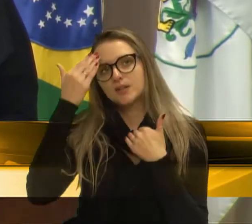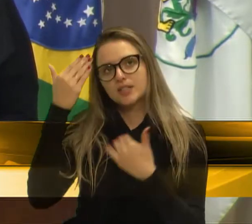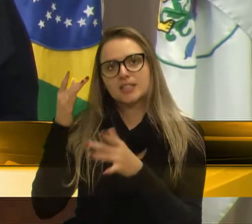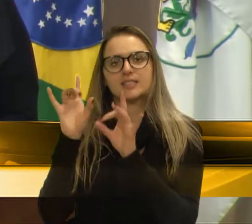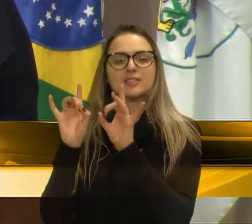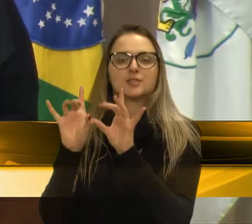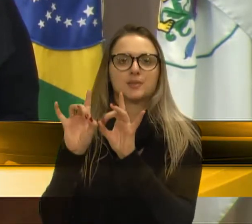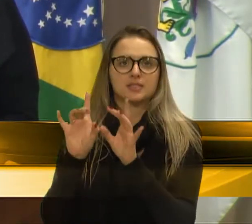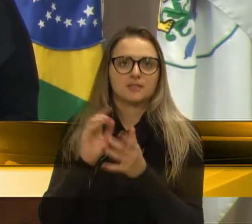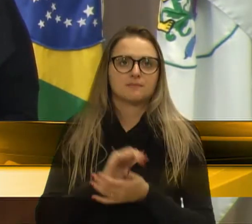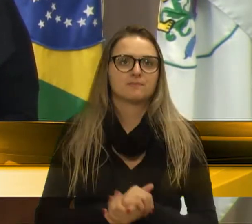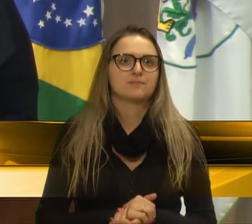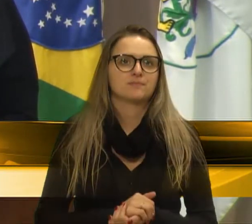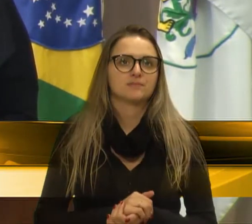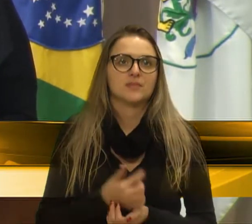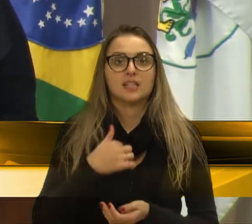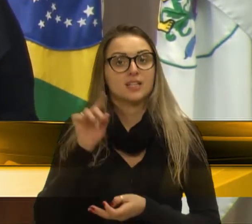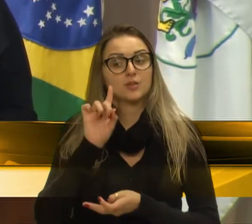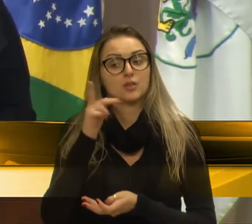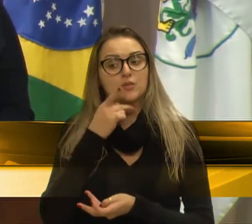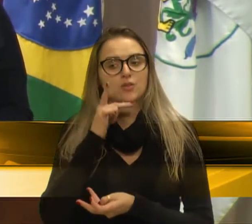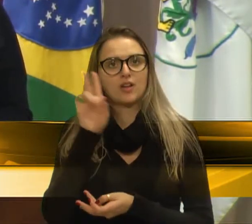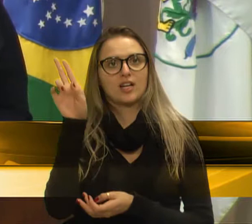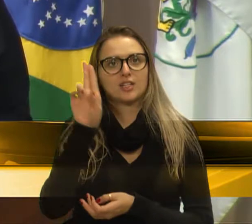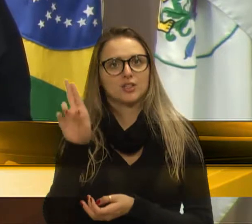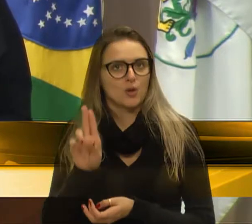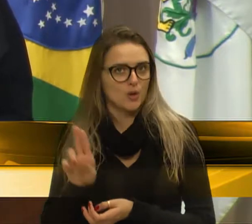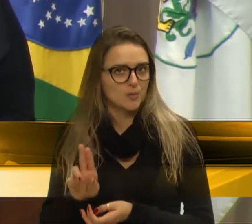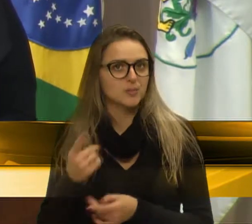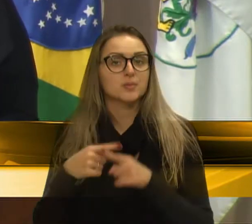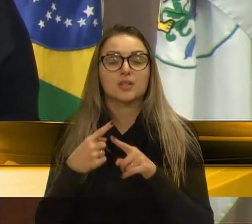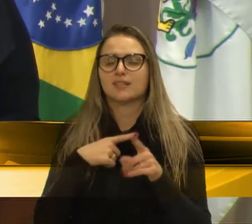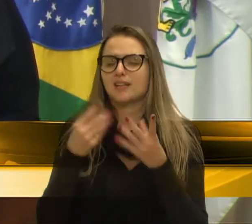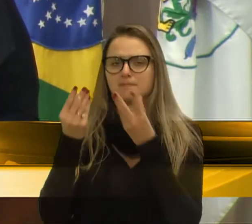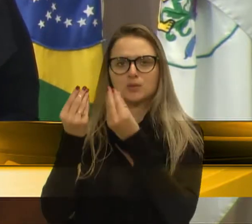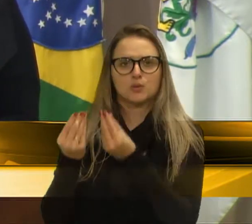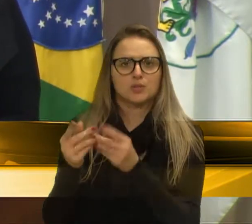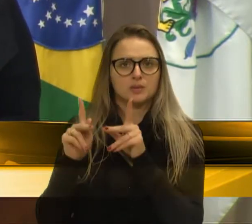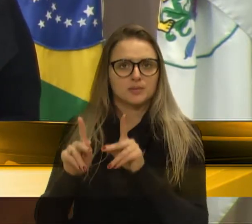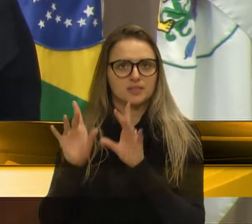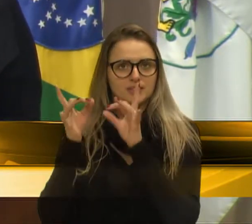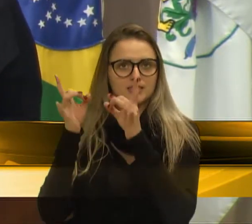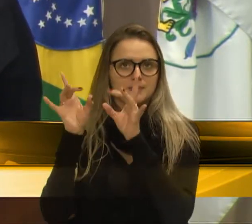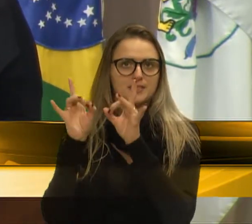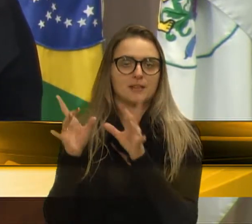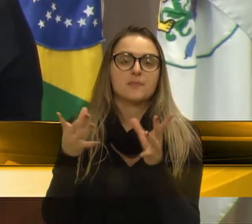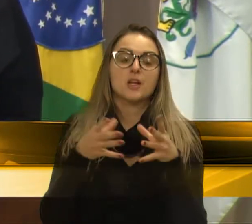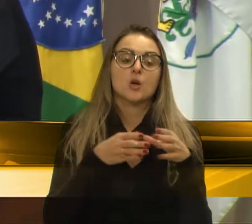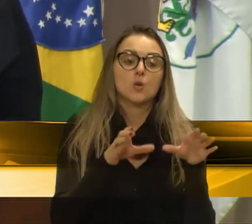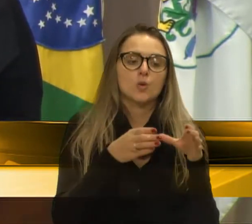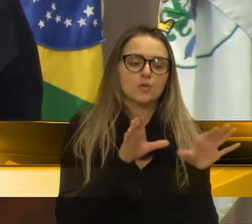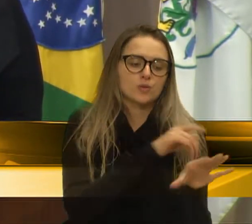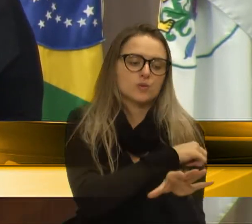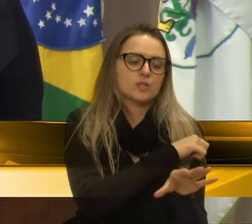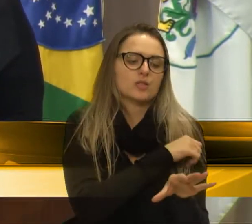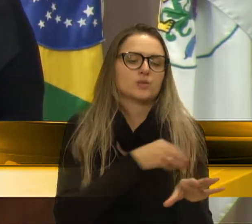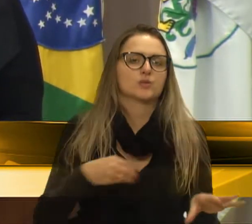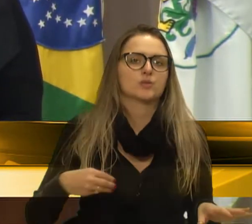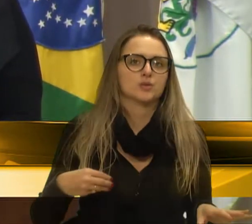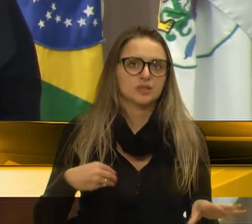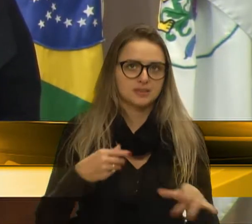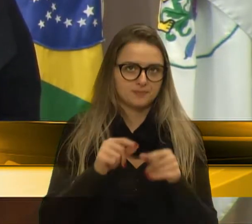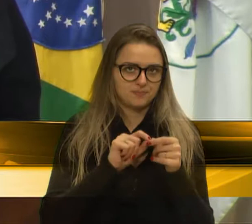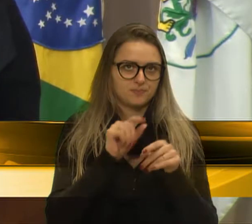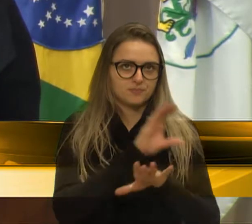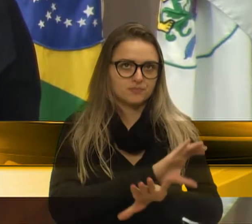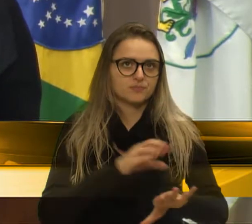especial. Não vou citar nomes, porque são muitos, né? O convívio com os alunos da medicina e demais áreas da saúde também me fez